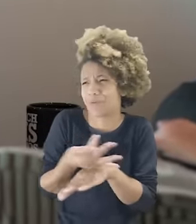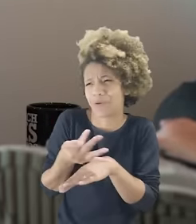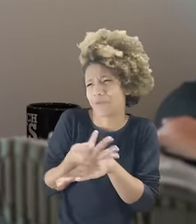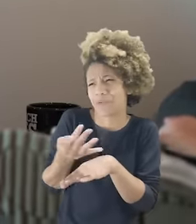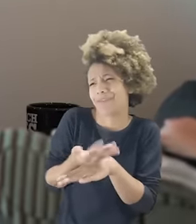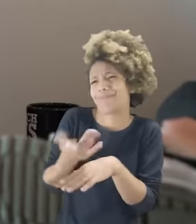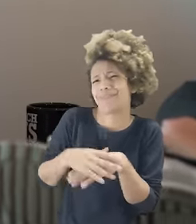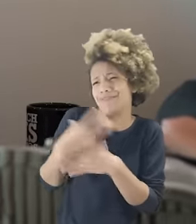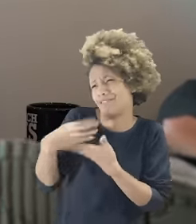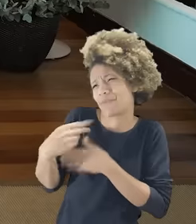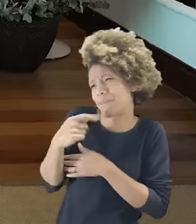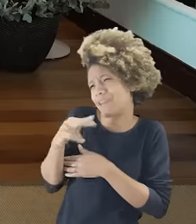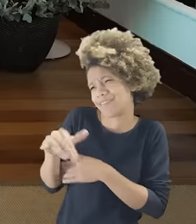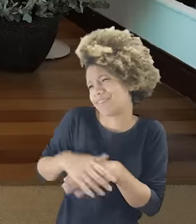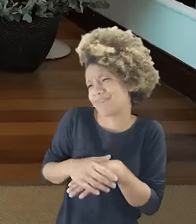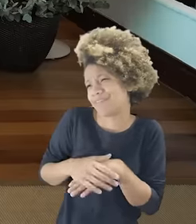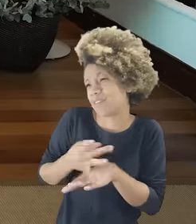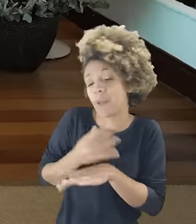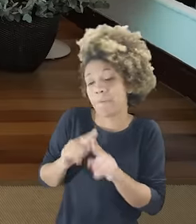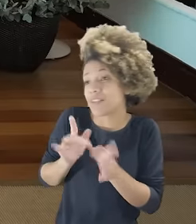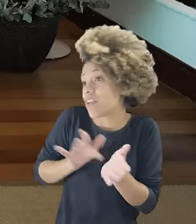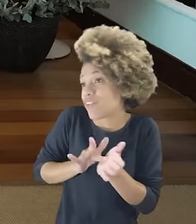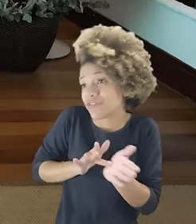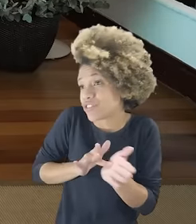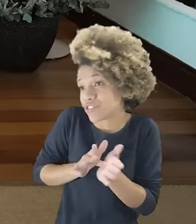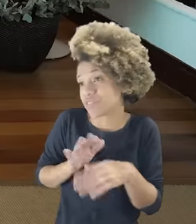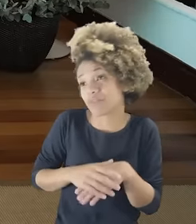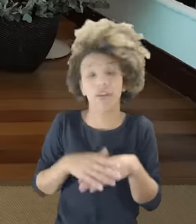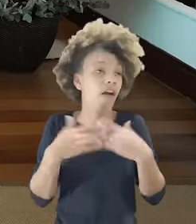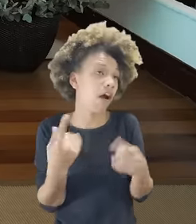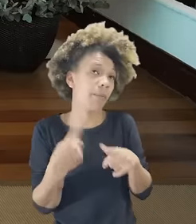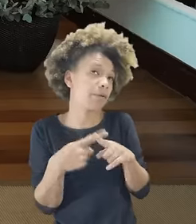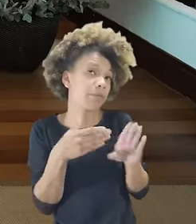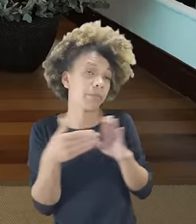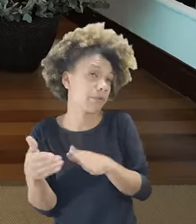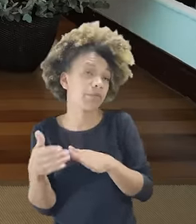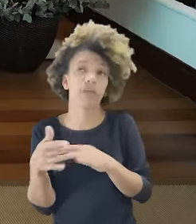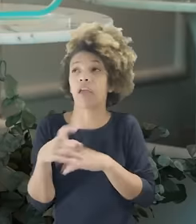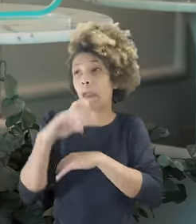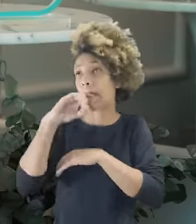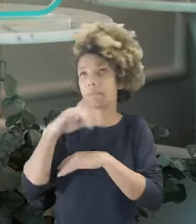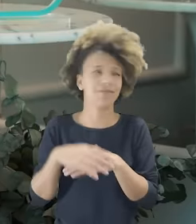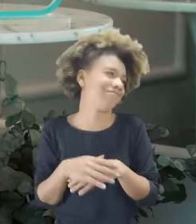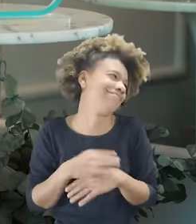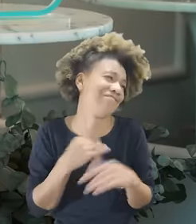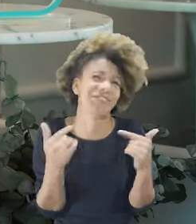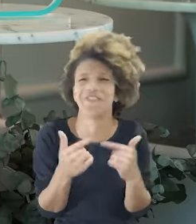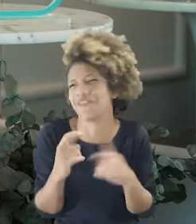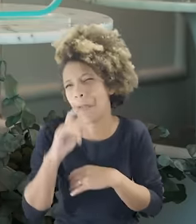aguenta mais essa Patrícia ninguém aguenta mais mas ela vai fingindo ela vai nessa ai tá todo mundo de Pi vai ter inveja dela